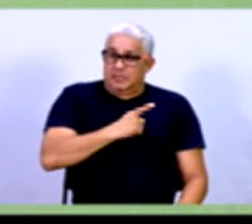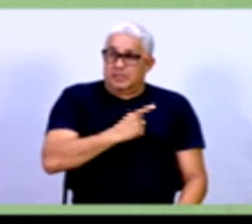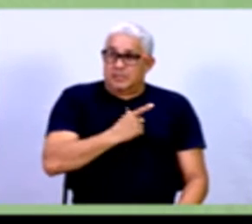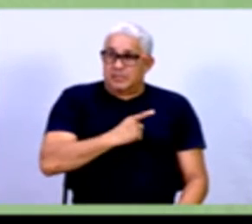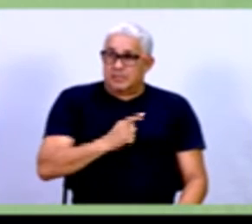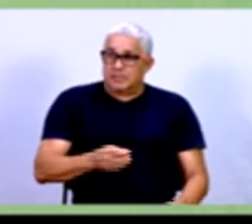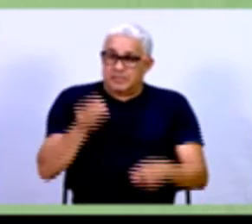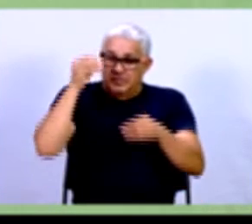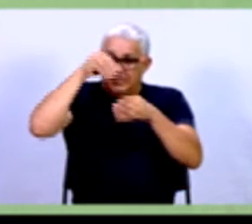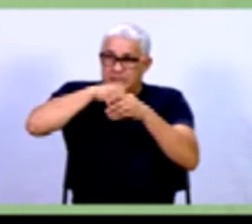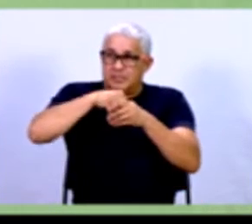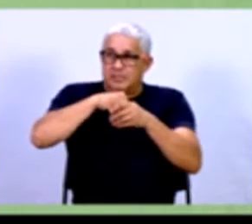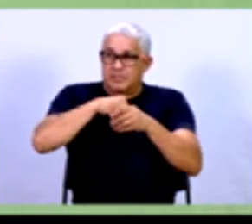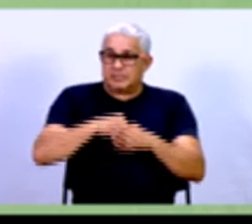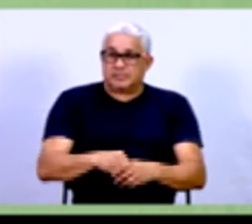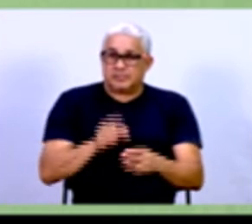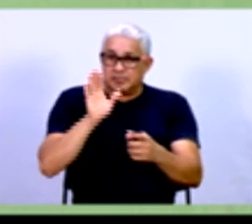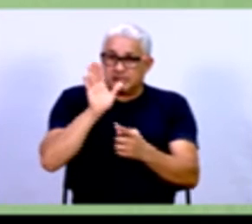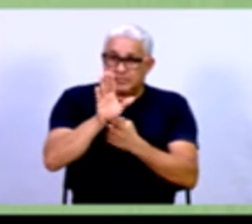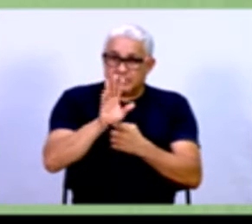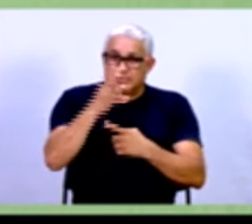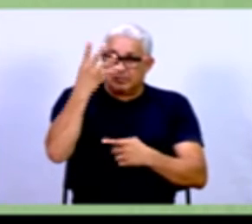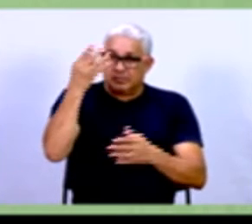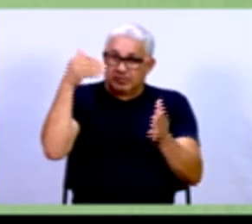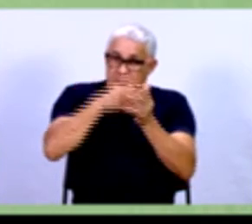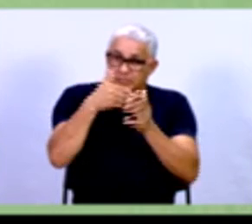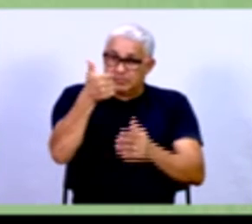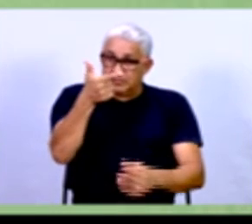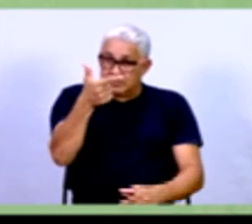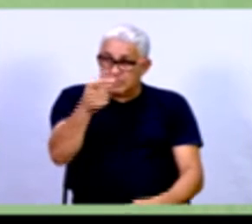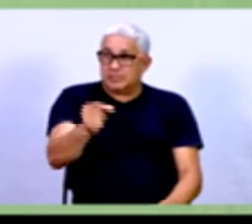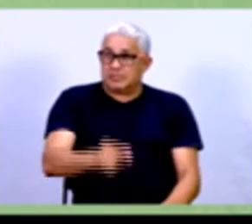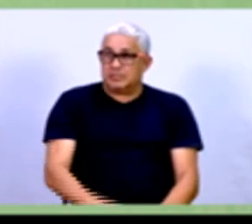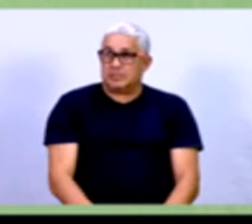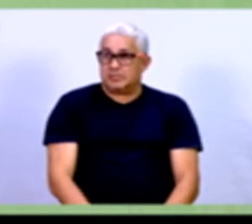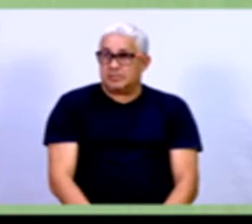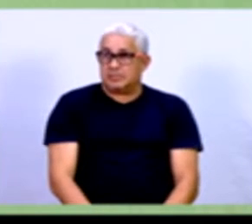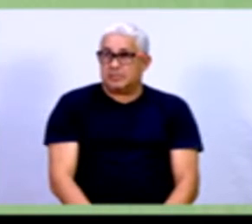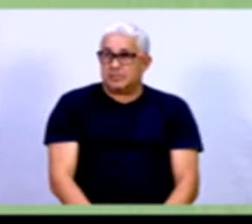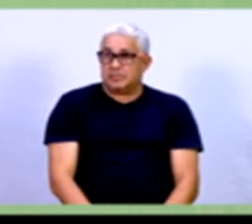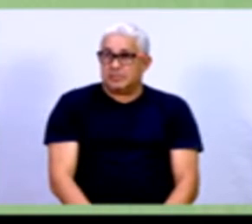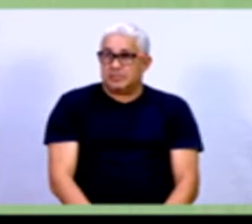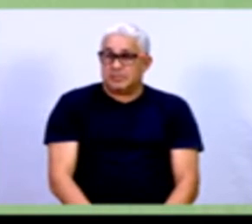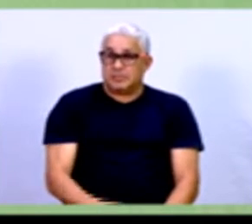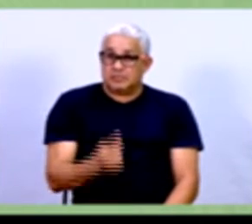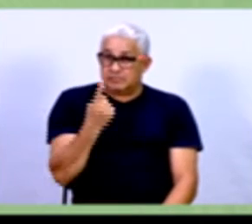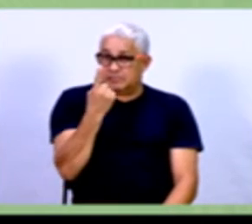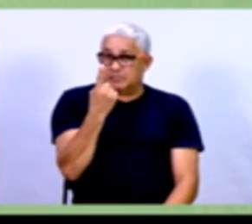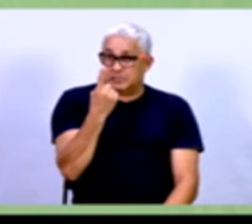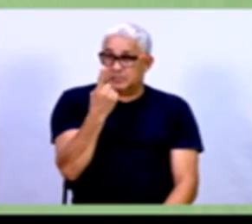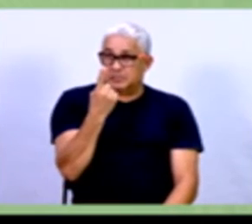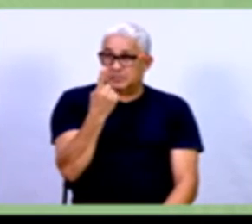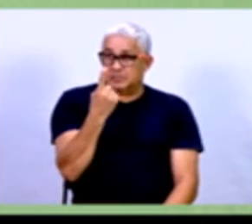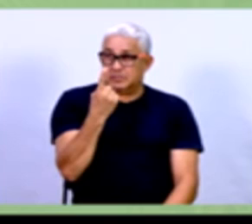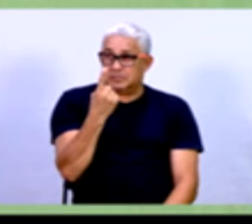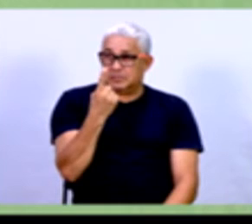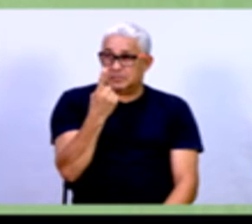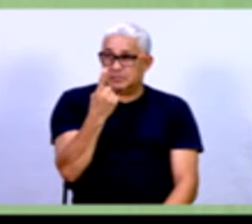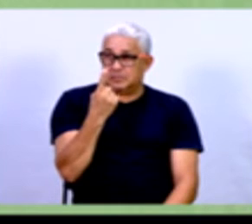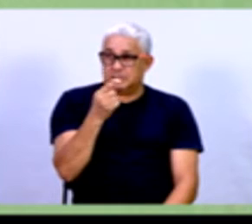aqui dentro da nossa amostra de 4 até 20? Ó, a gente tem só um. Olha a nossa